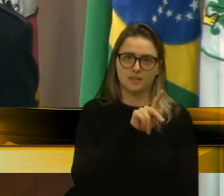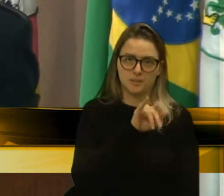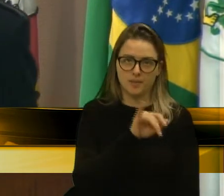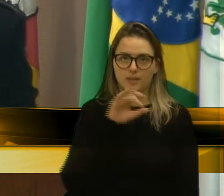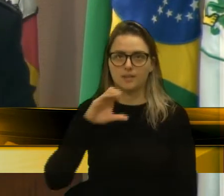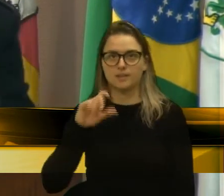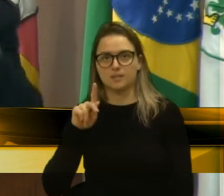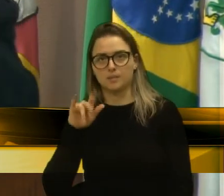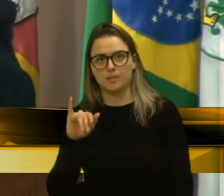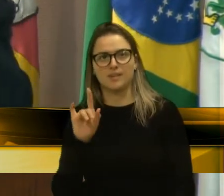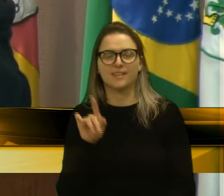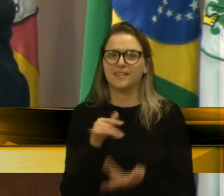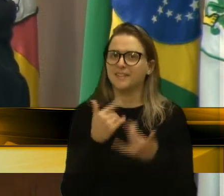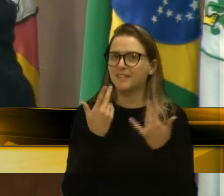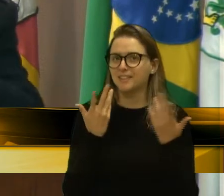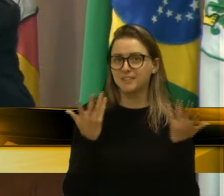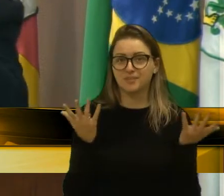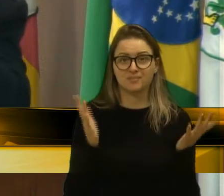É.